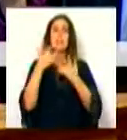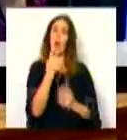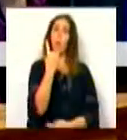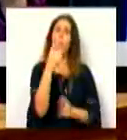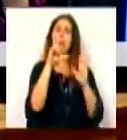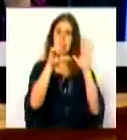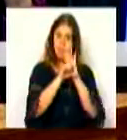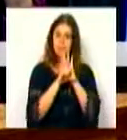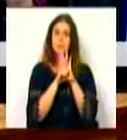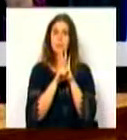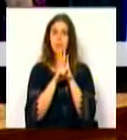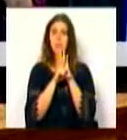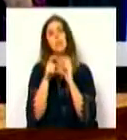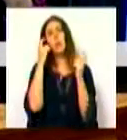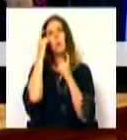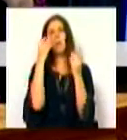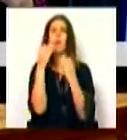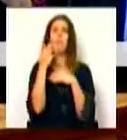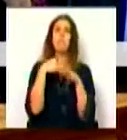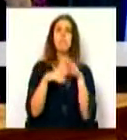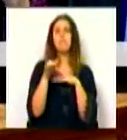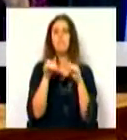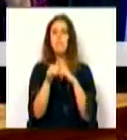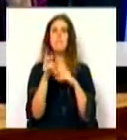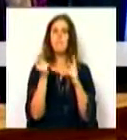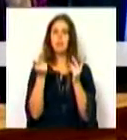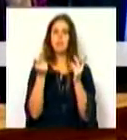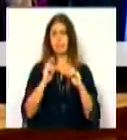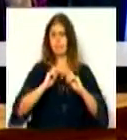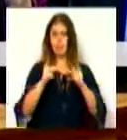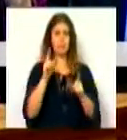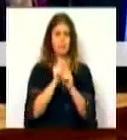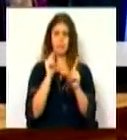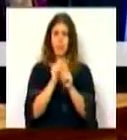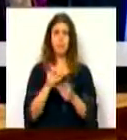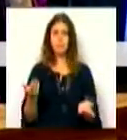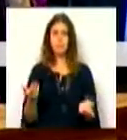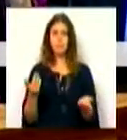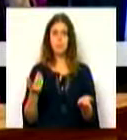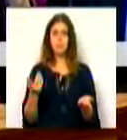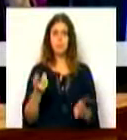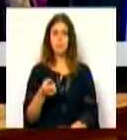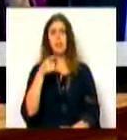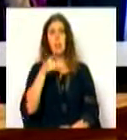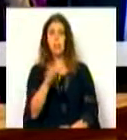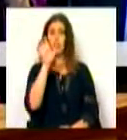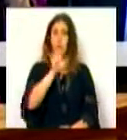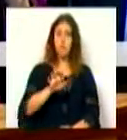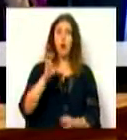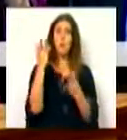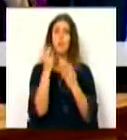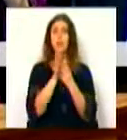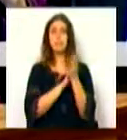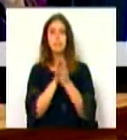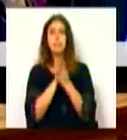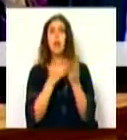uma lei onde se prevê fazer essas mesmas transferências. Este mecanismo,